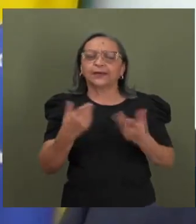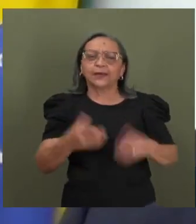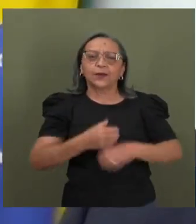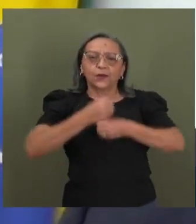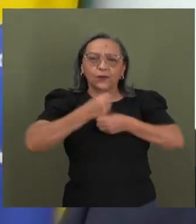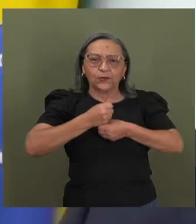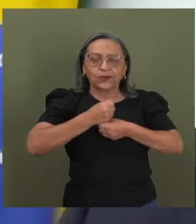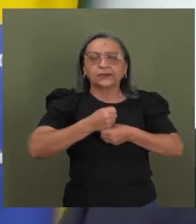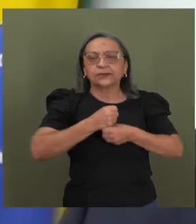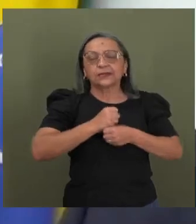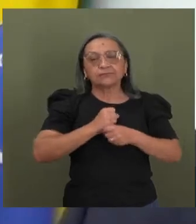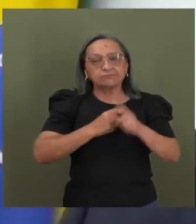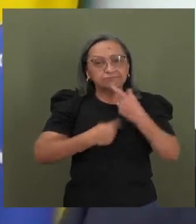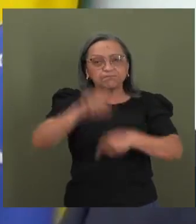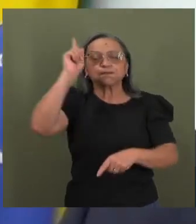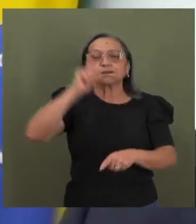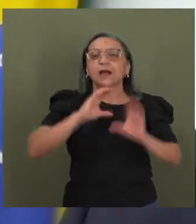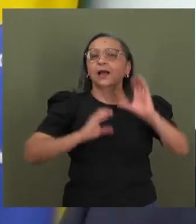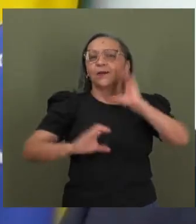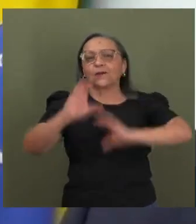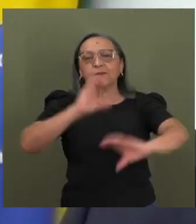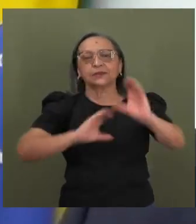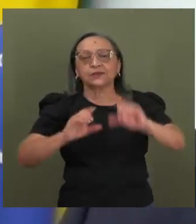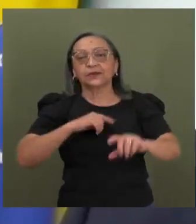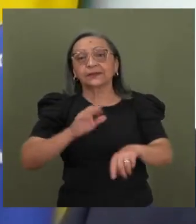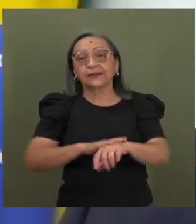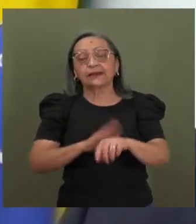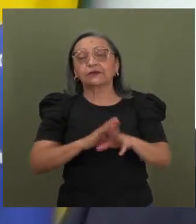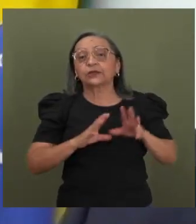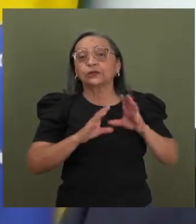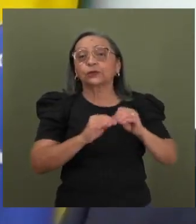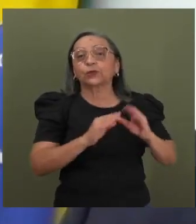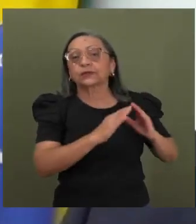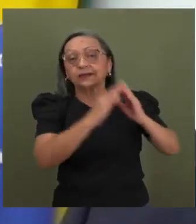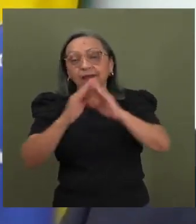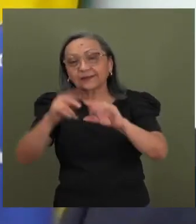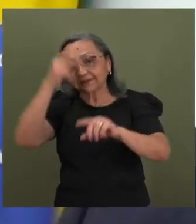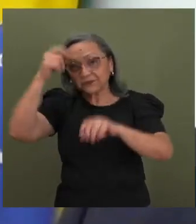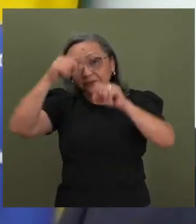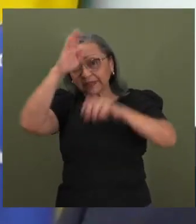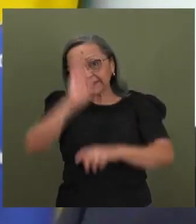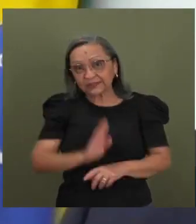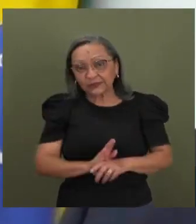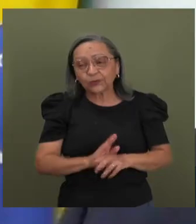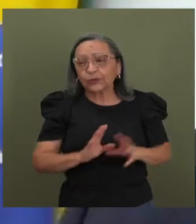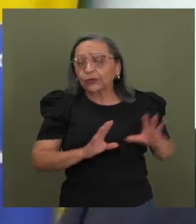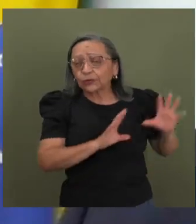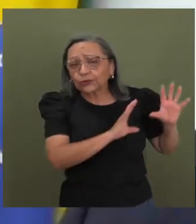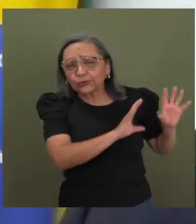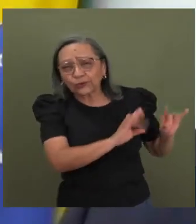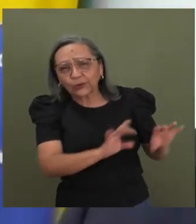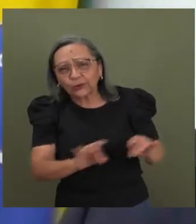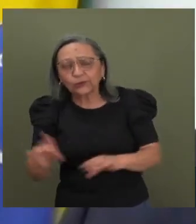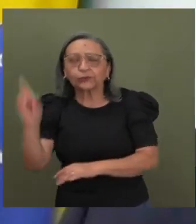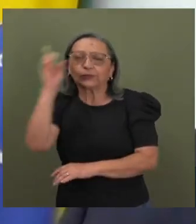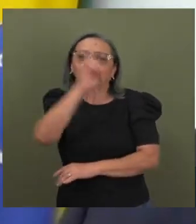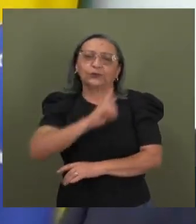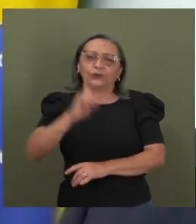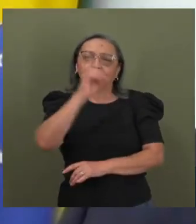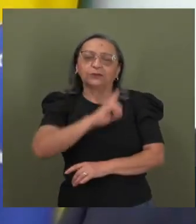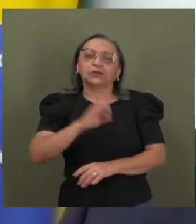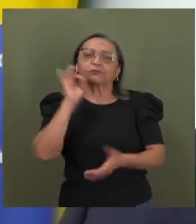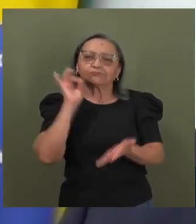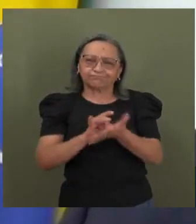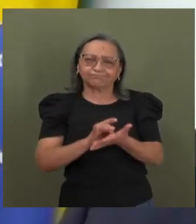Silvio Santos transcende a comunicação. Ele estava nas casas dos brasileiros todos os domingos, né, e com a